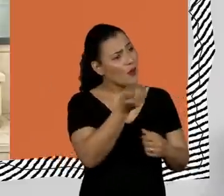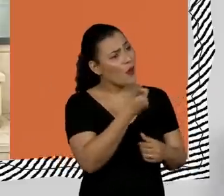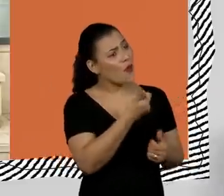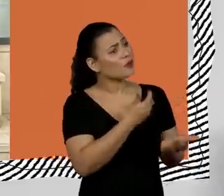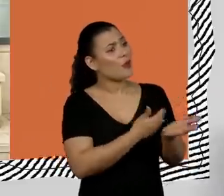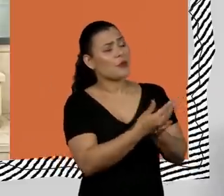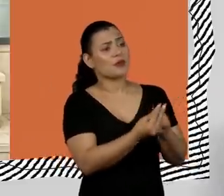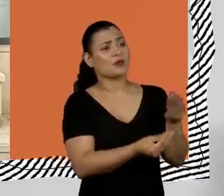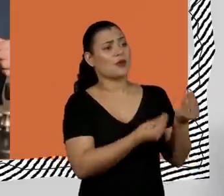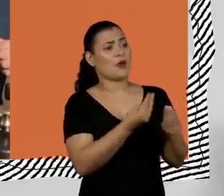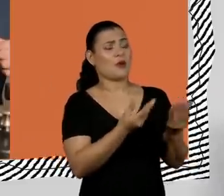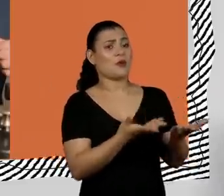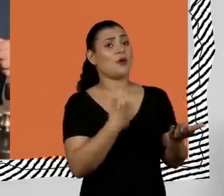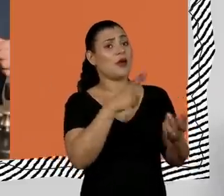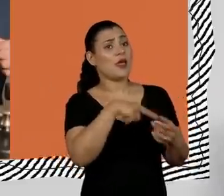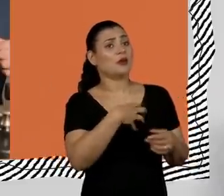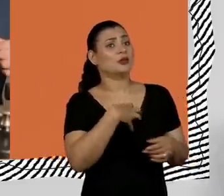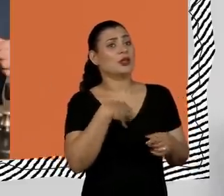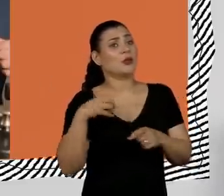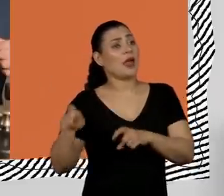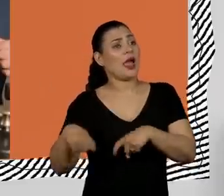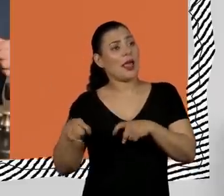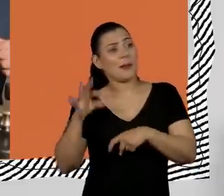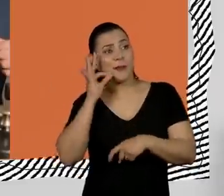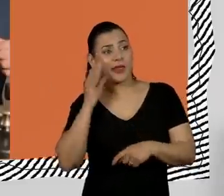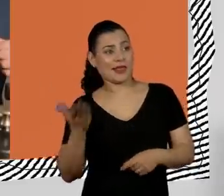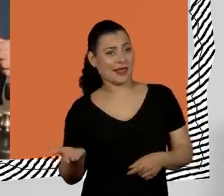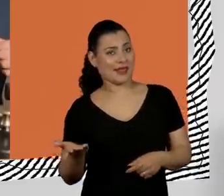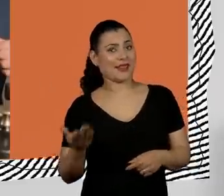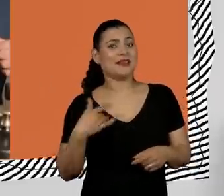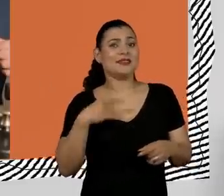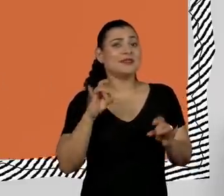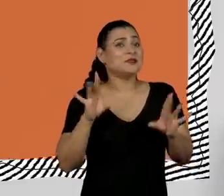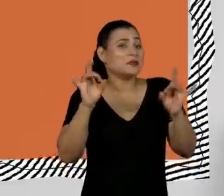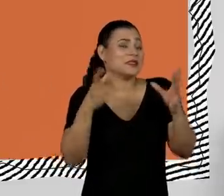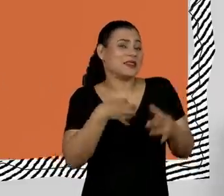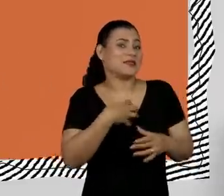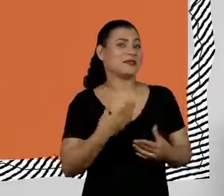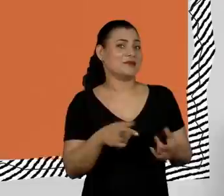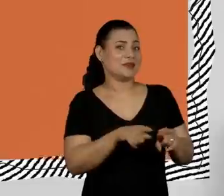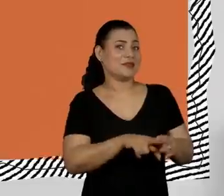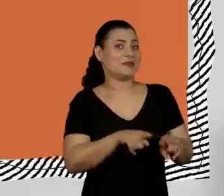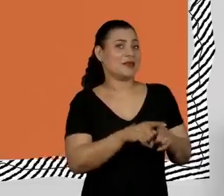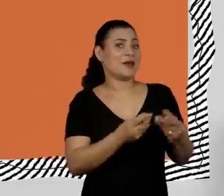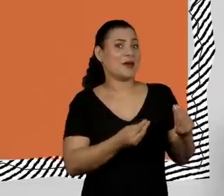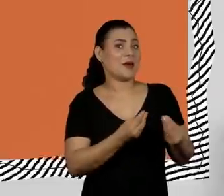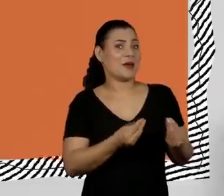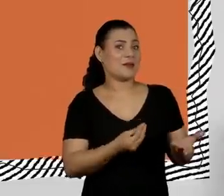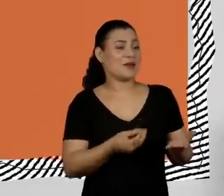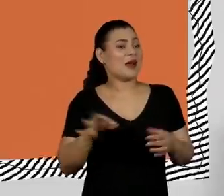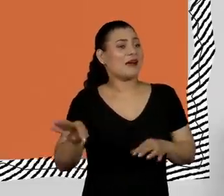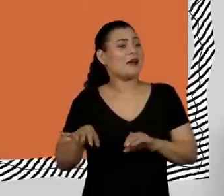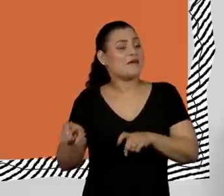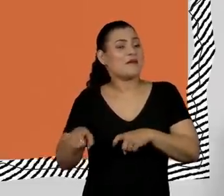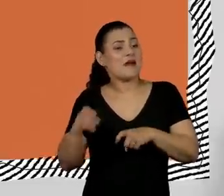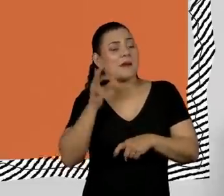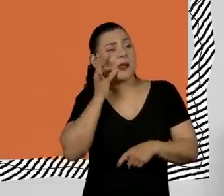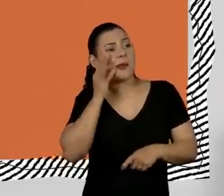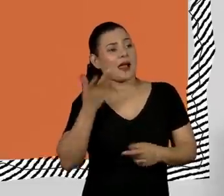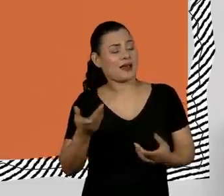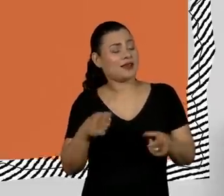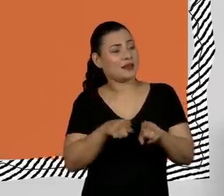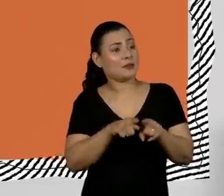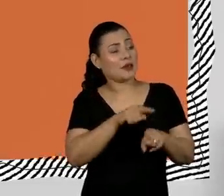Começo porque tem é o lado caipira do Jefinho que eu acho tão precioso São José do Rio Pardo né E